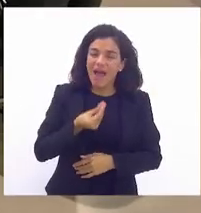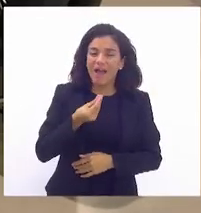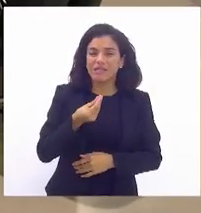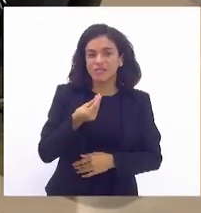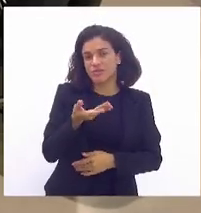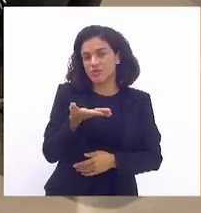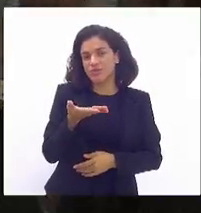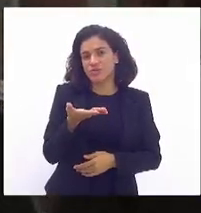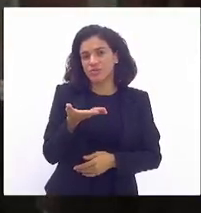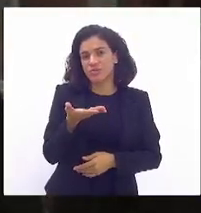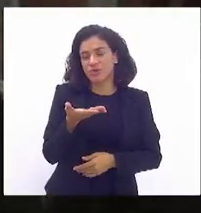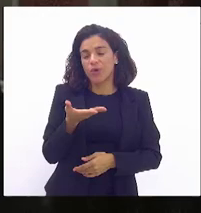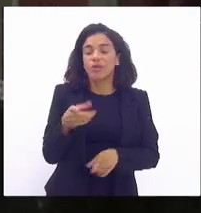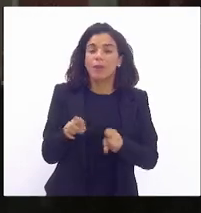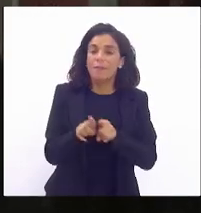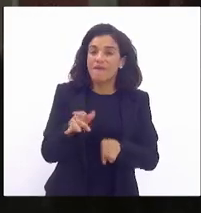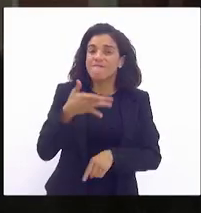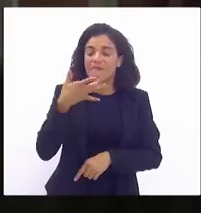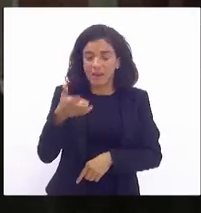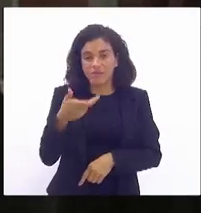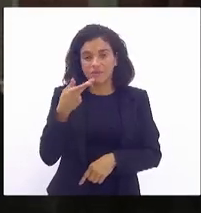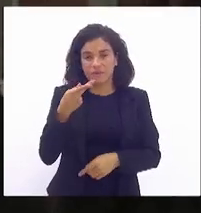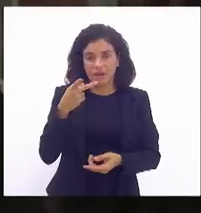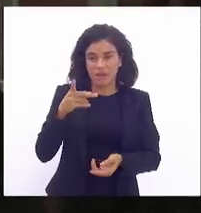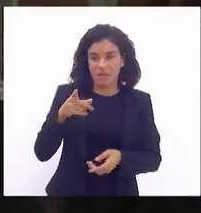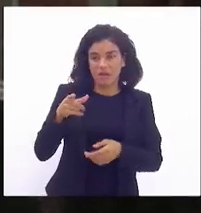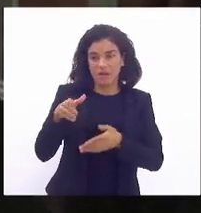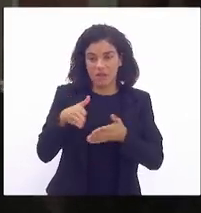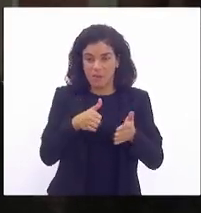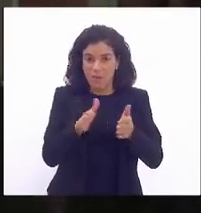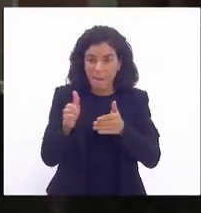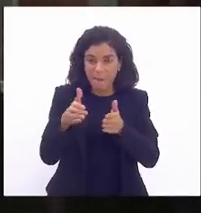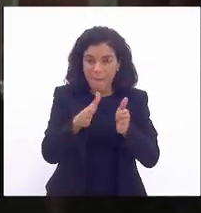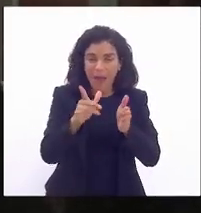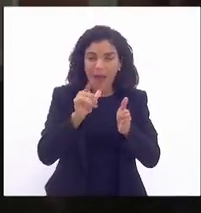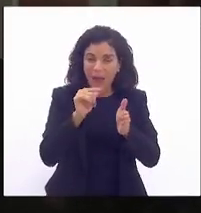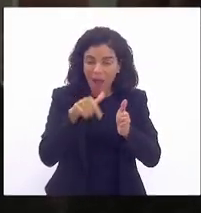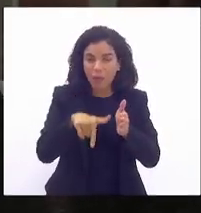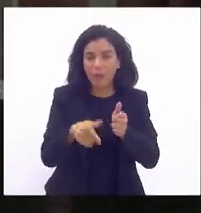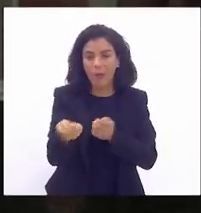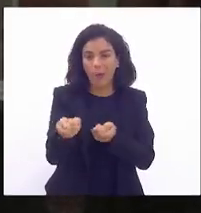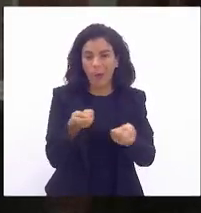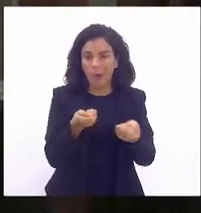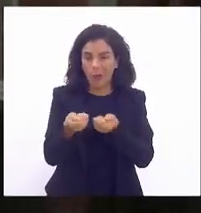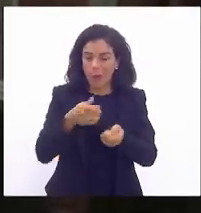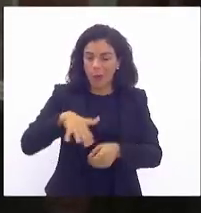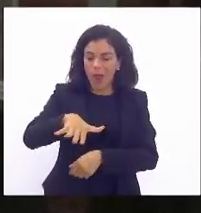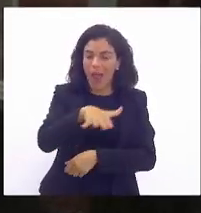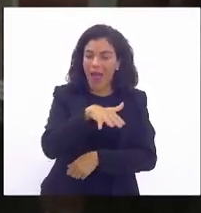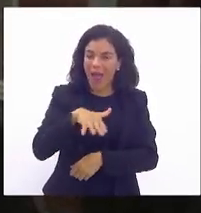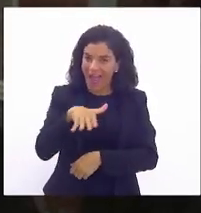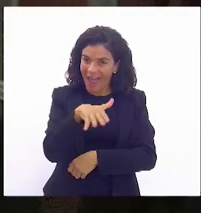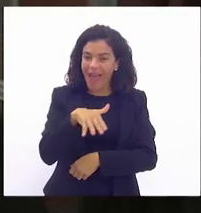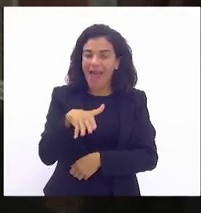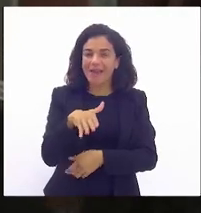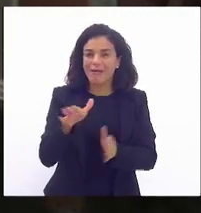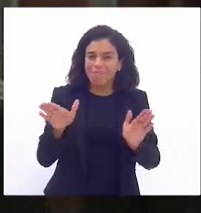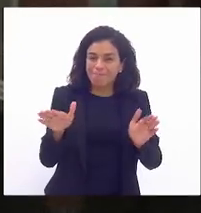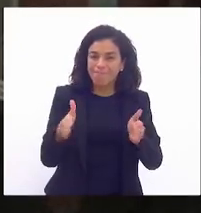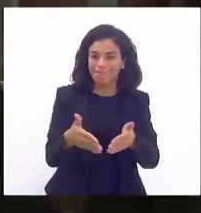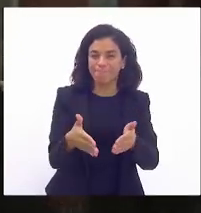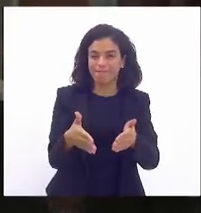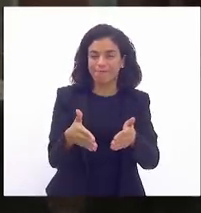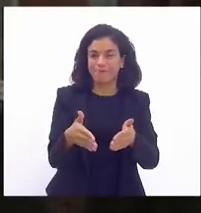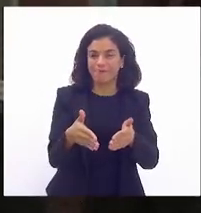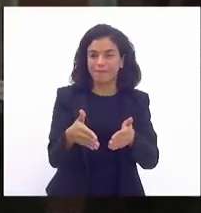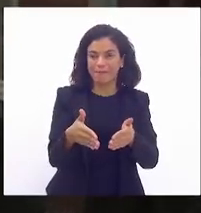É muito fácil nós afirmarmos que os afluentes estão sob o controle dentro de uma área restrita, que é a área